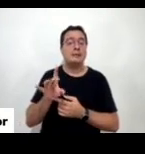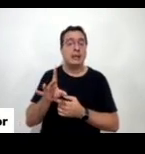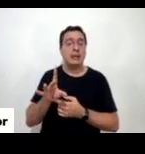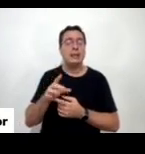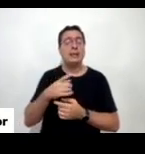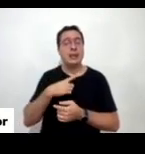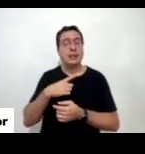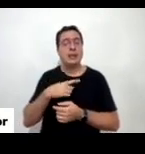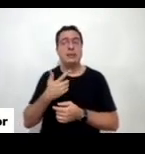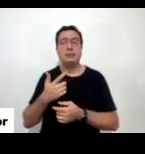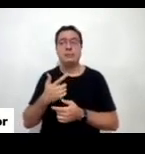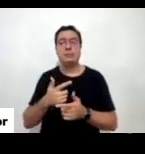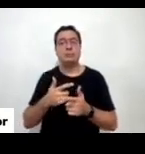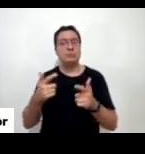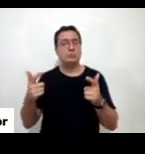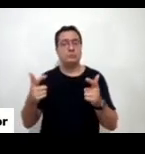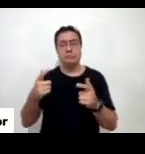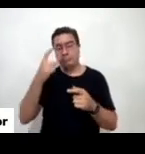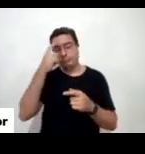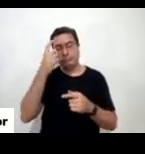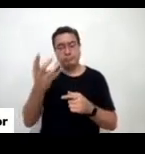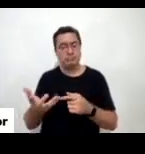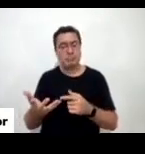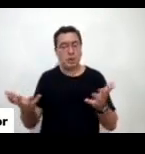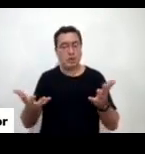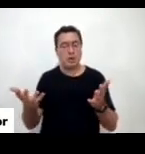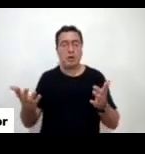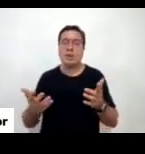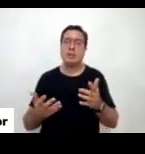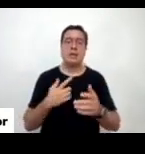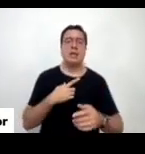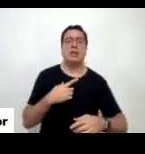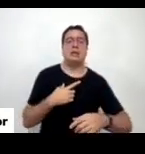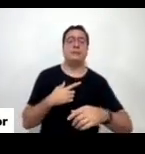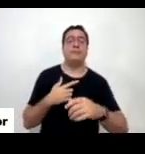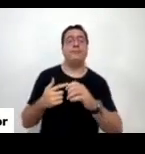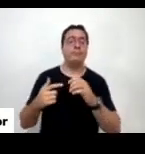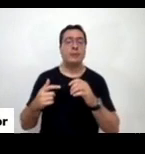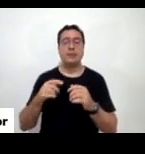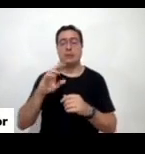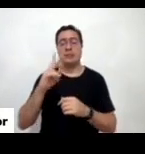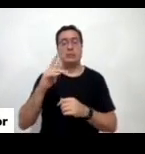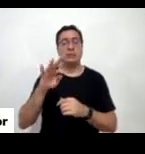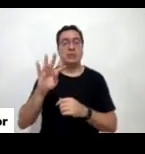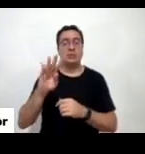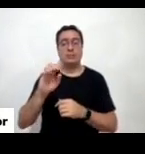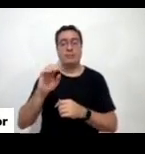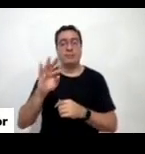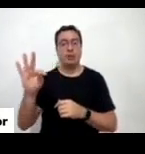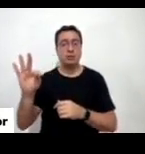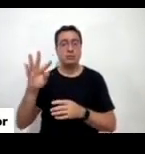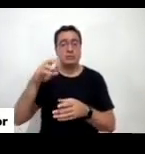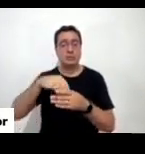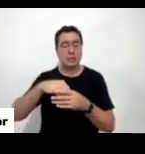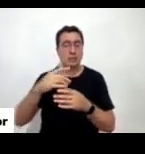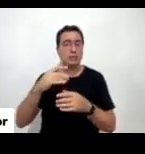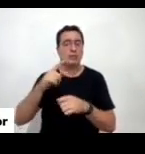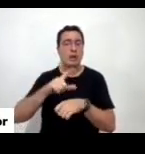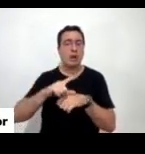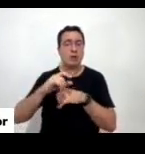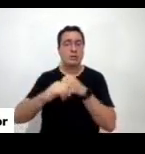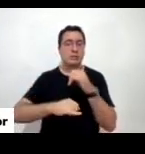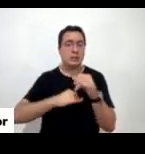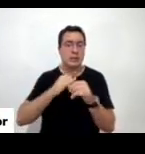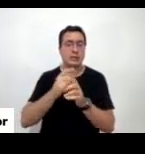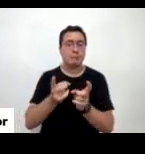então um grande boom da inteligência artificial, onde nós temos chatbots dentro dos nossos sites e aplicativos de e-commerce. E esses